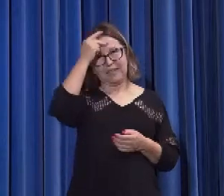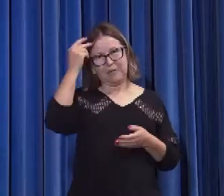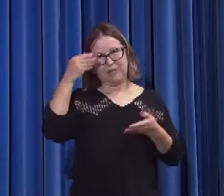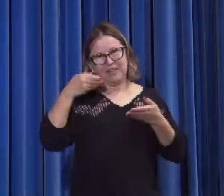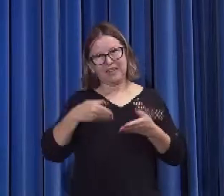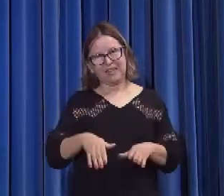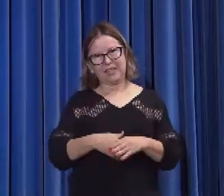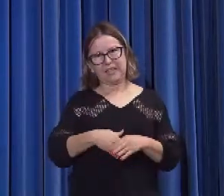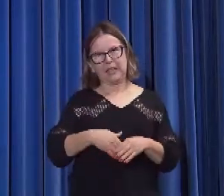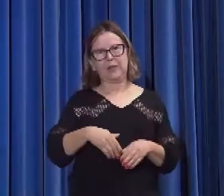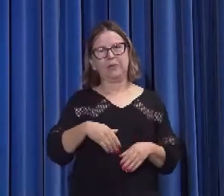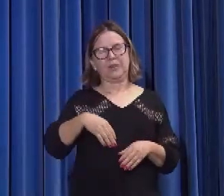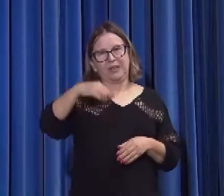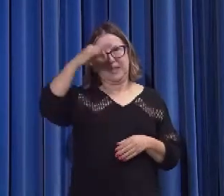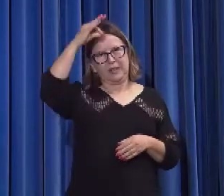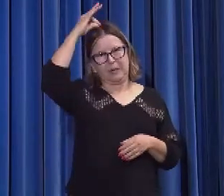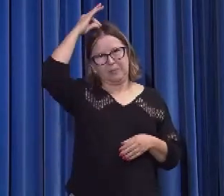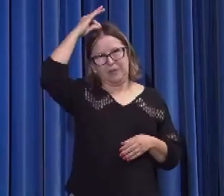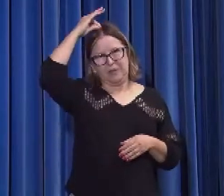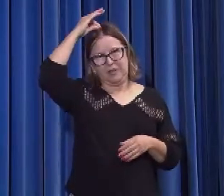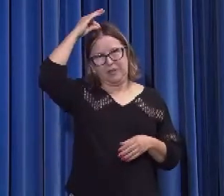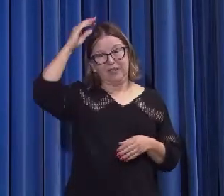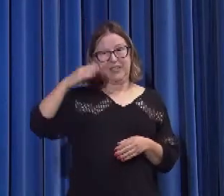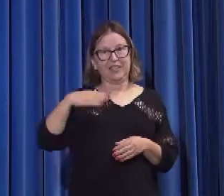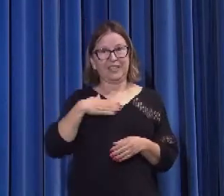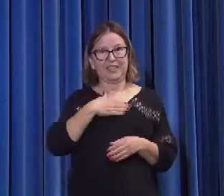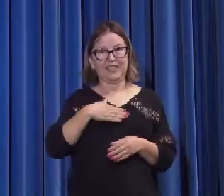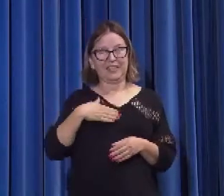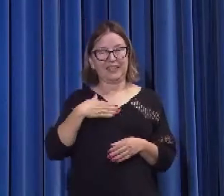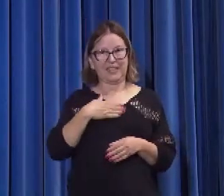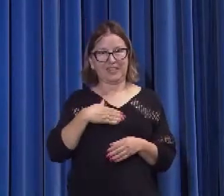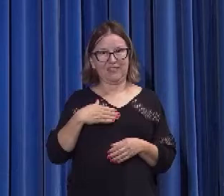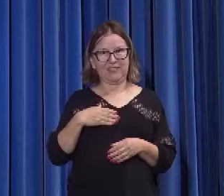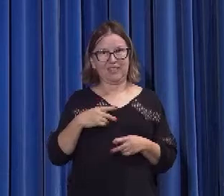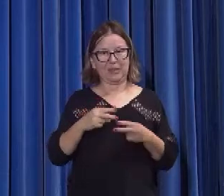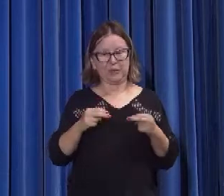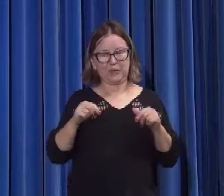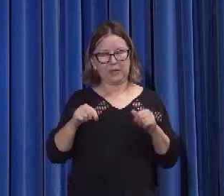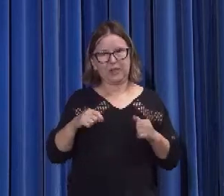coisas desse mundo. Isso precisa ser mudado.